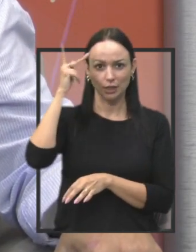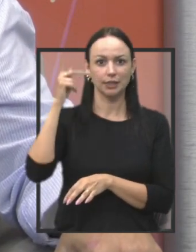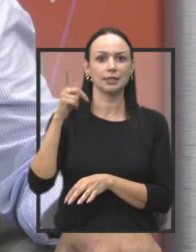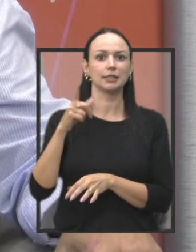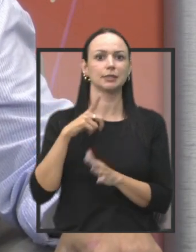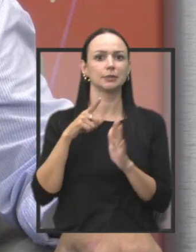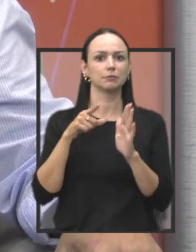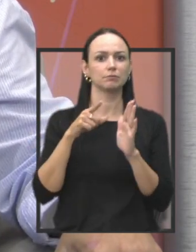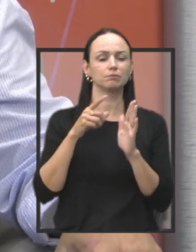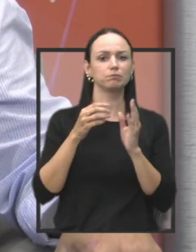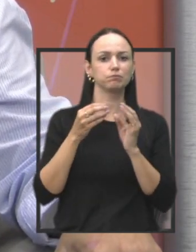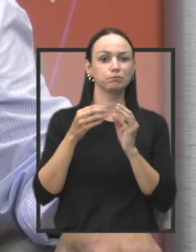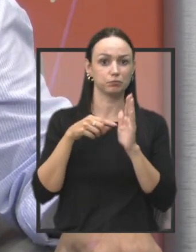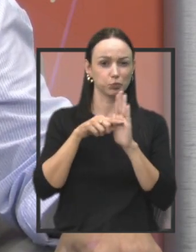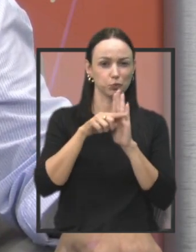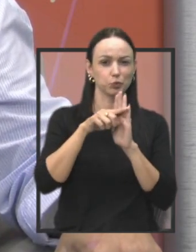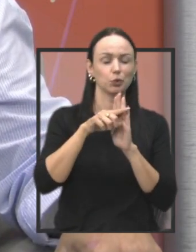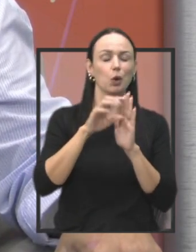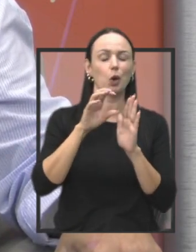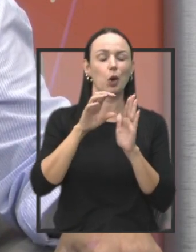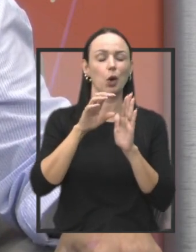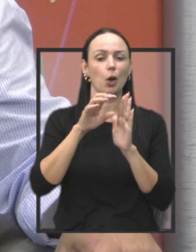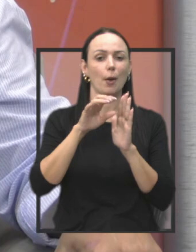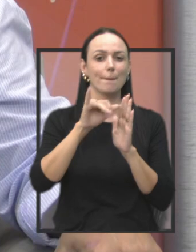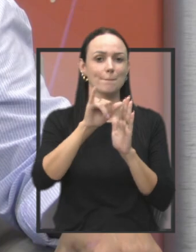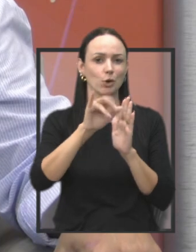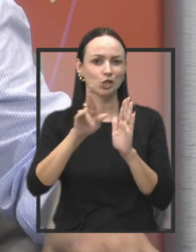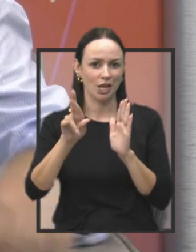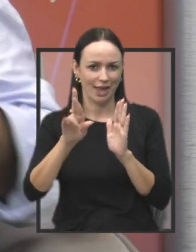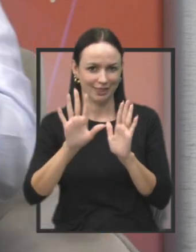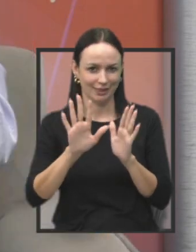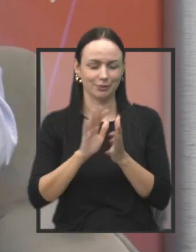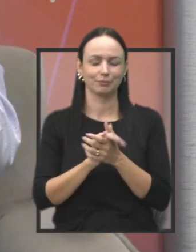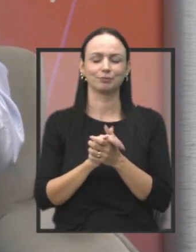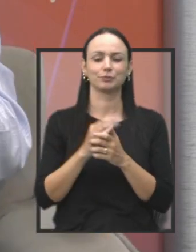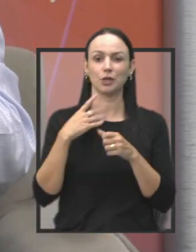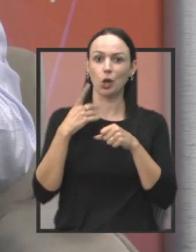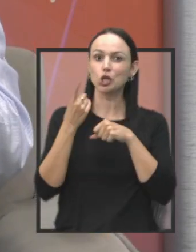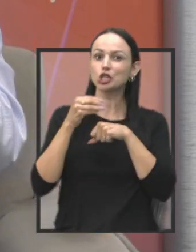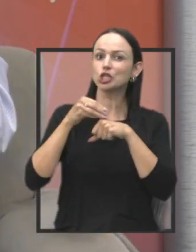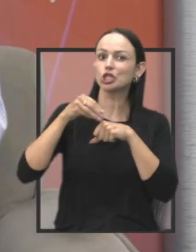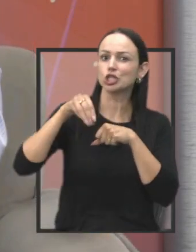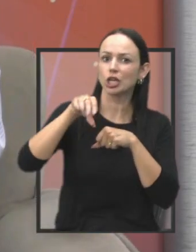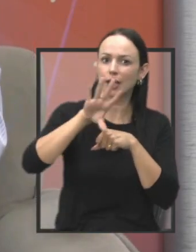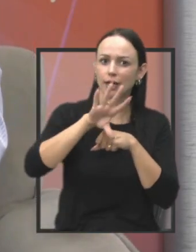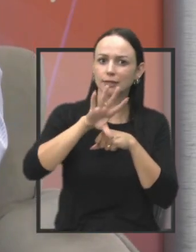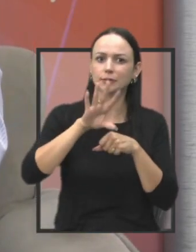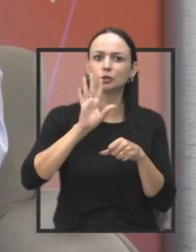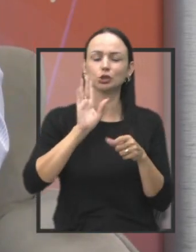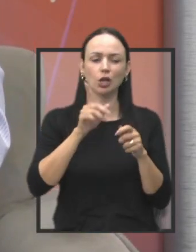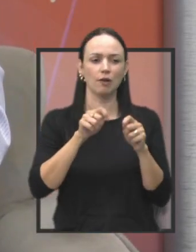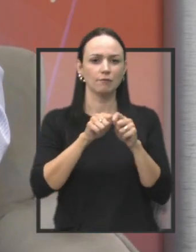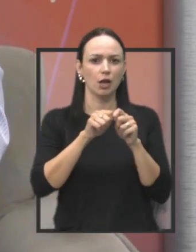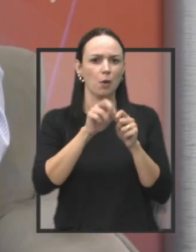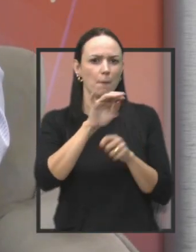imposto de renda, uma dica que eu faço aqui. Apurou o imposto de